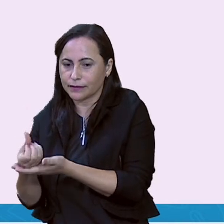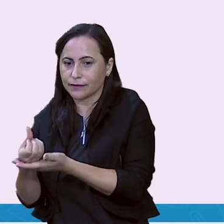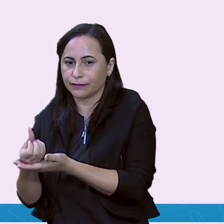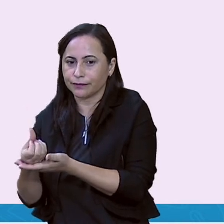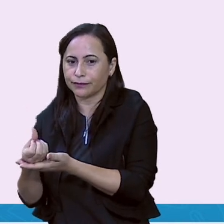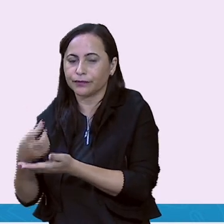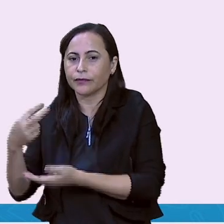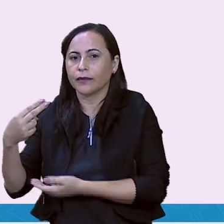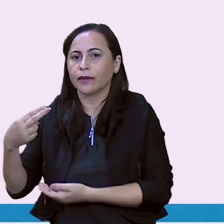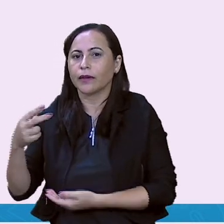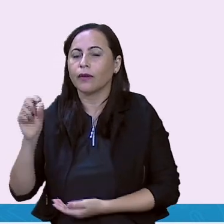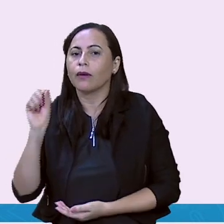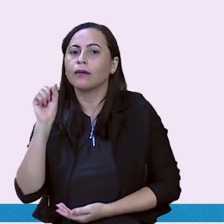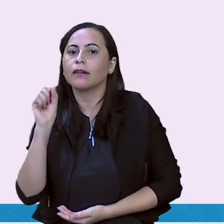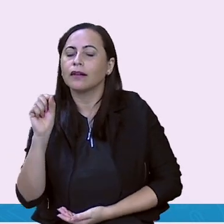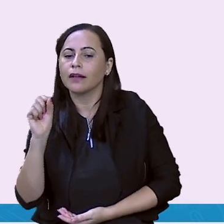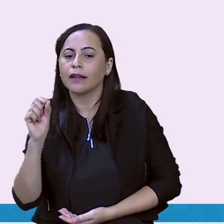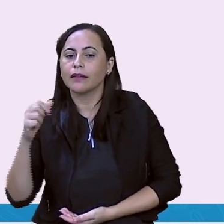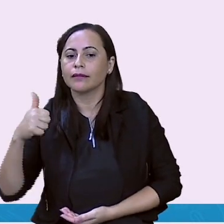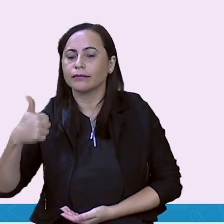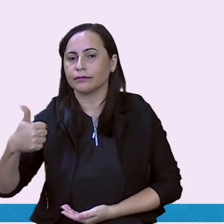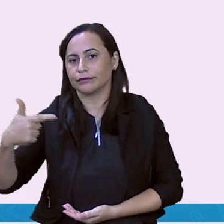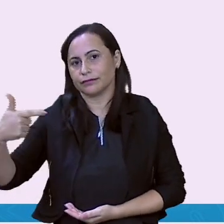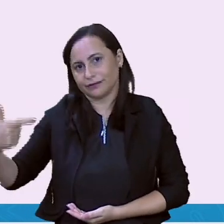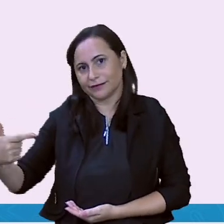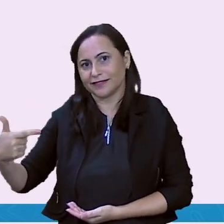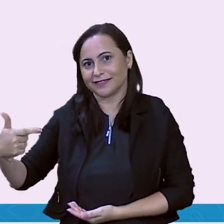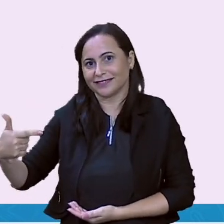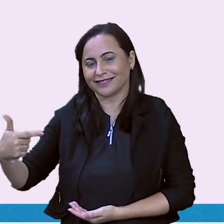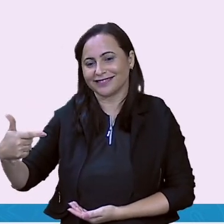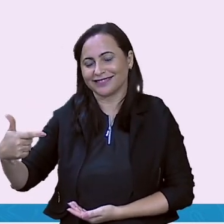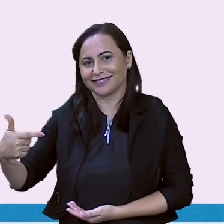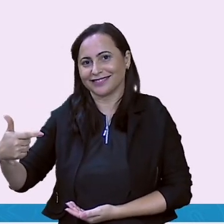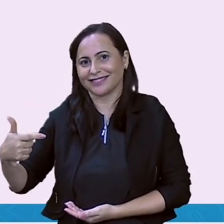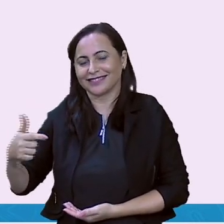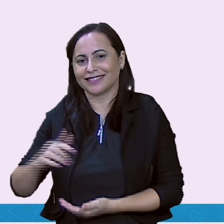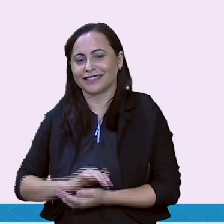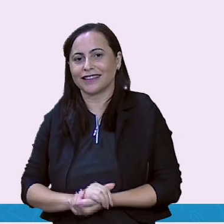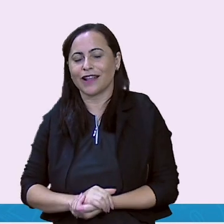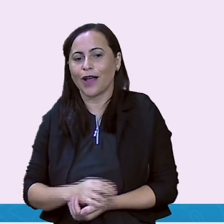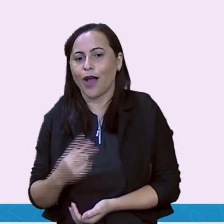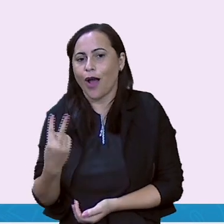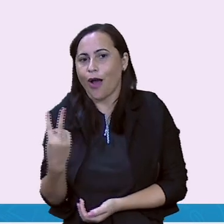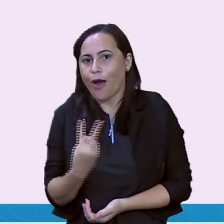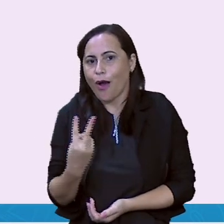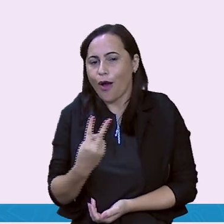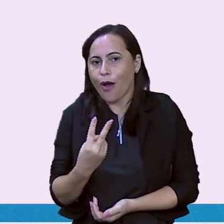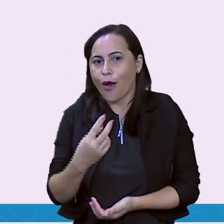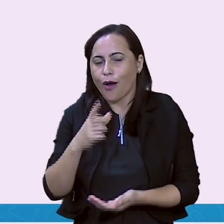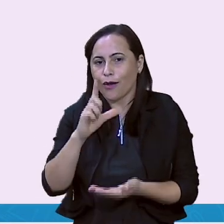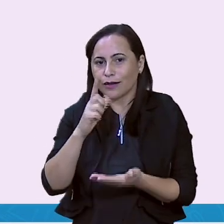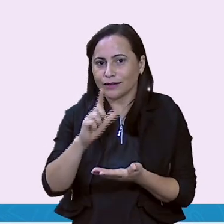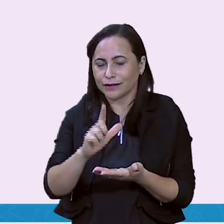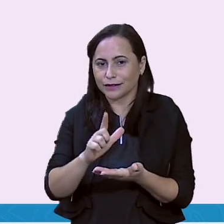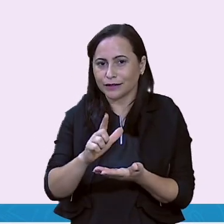mais 6. 6 mais 6, 12. Então, 2 litros do suco vão